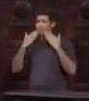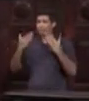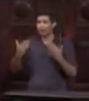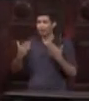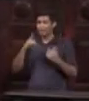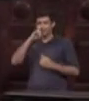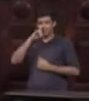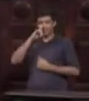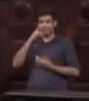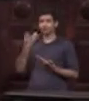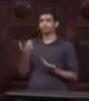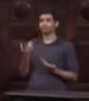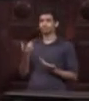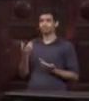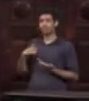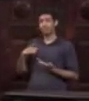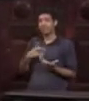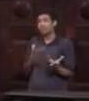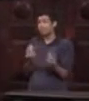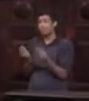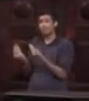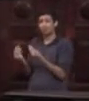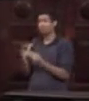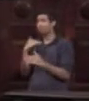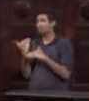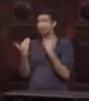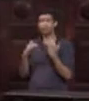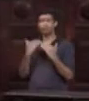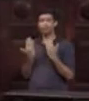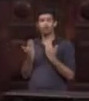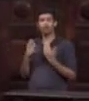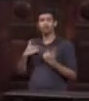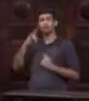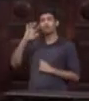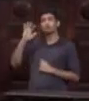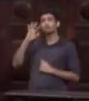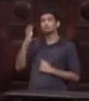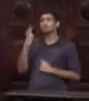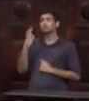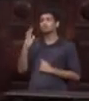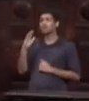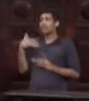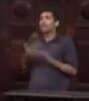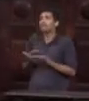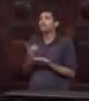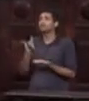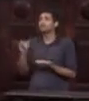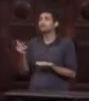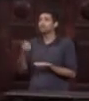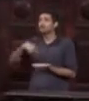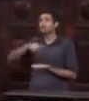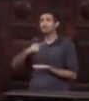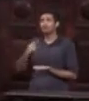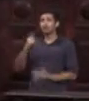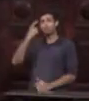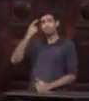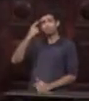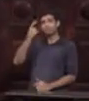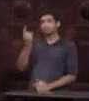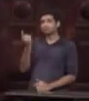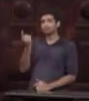perigo, muitos deles morrendo. E aí eu me pergunto, até quando nós teremos que